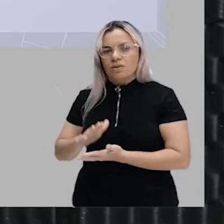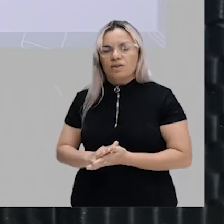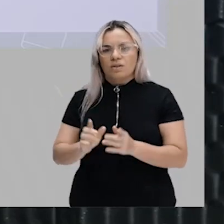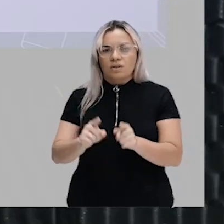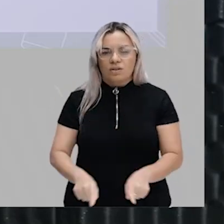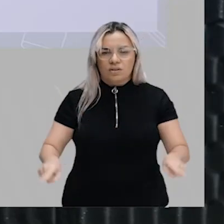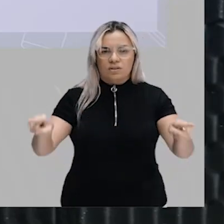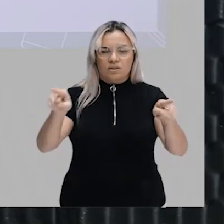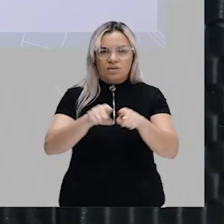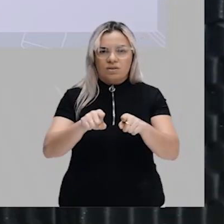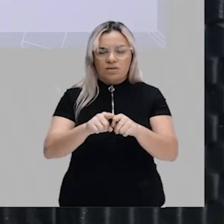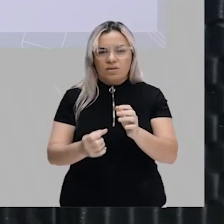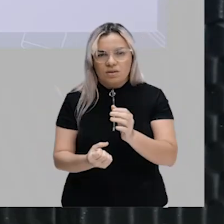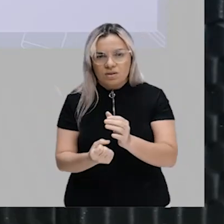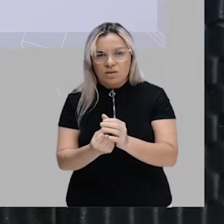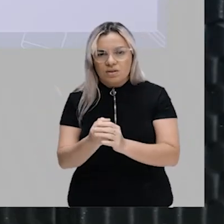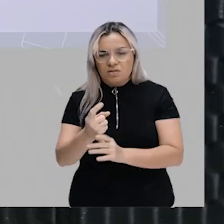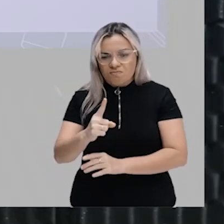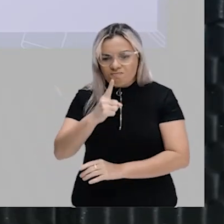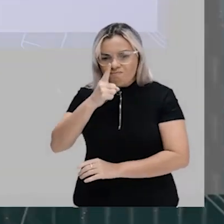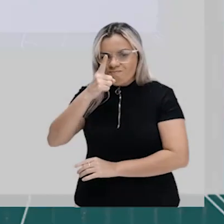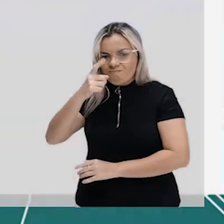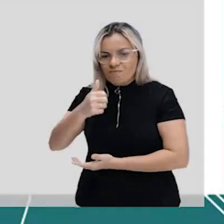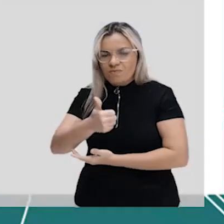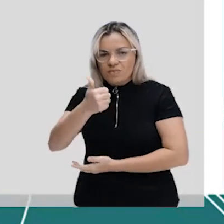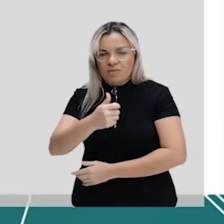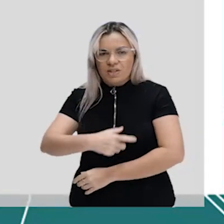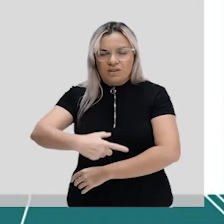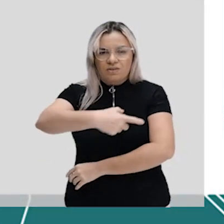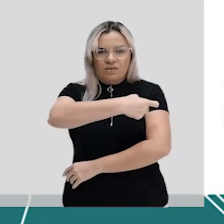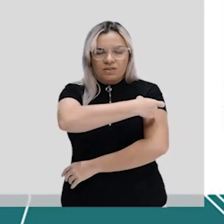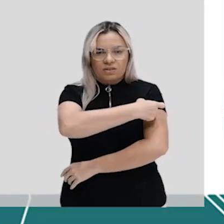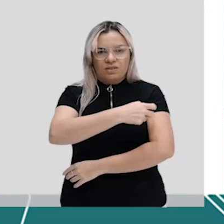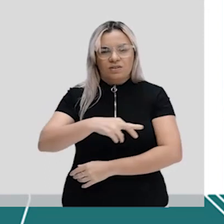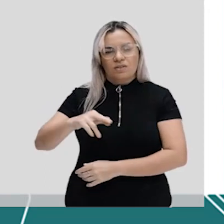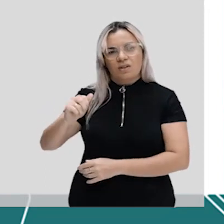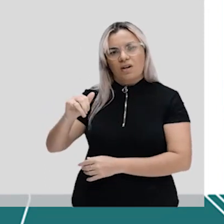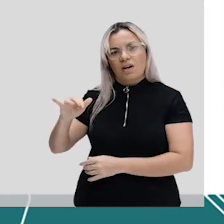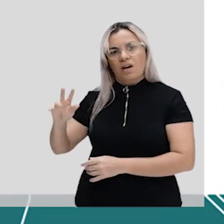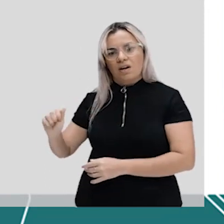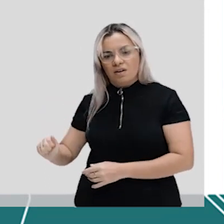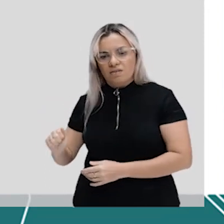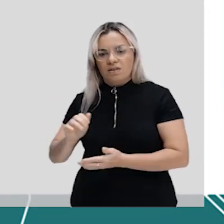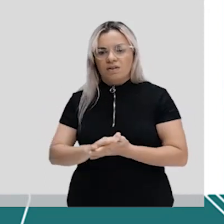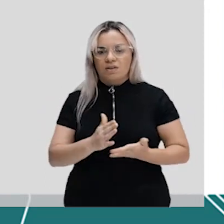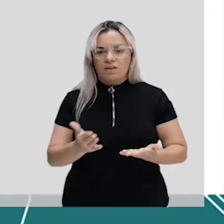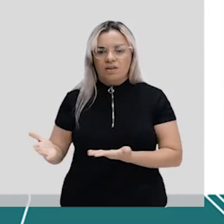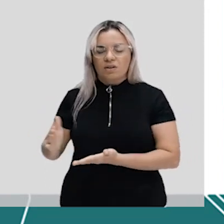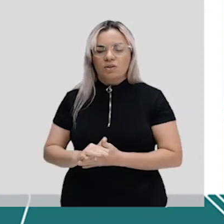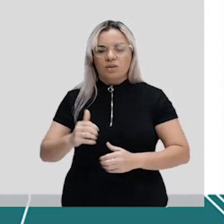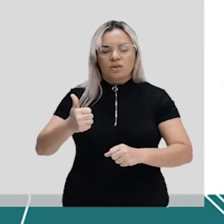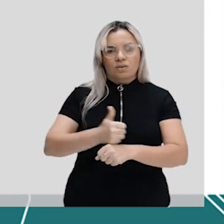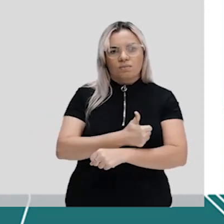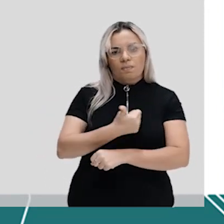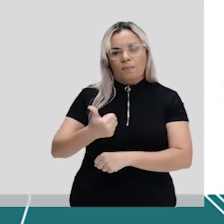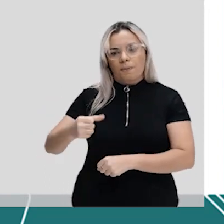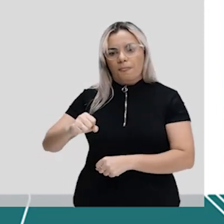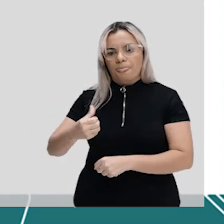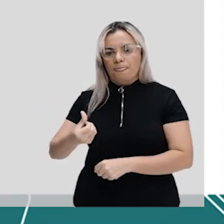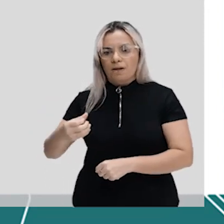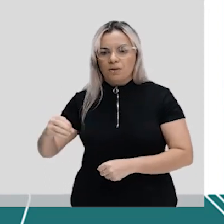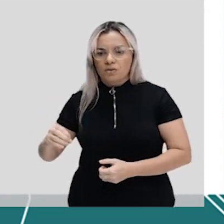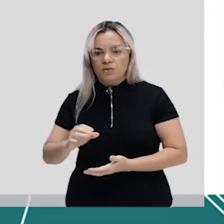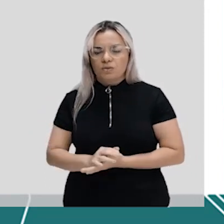vacina antirrábica, então o cara era muito importante. Em 1860, ele foi chamado ao sul da